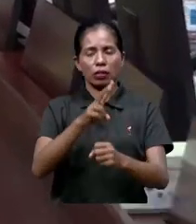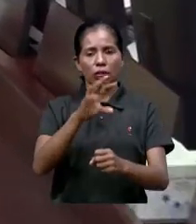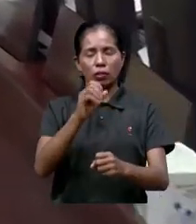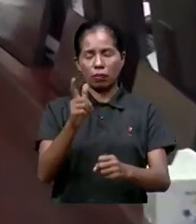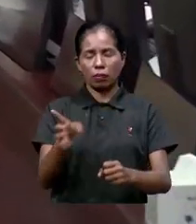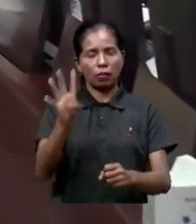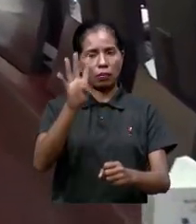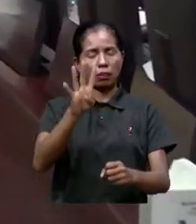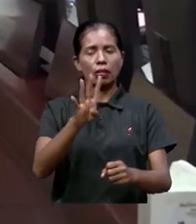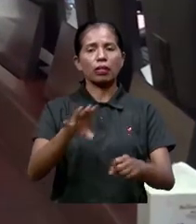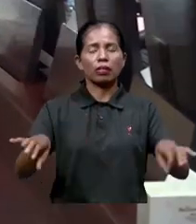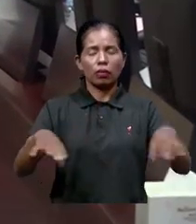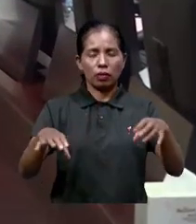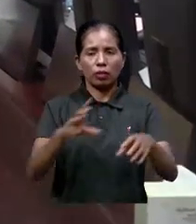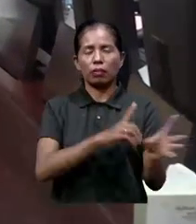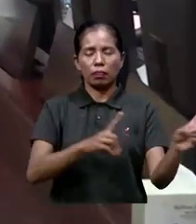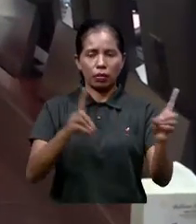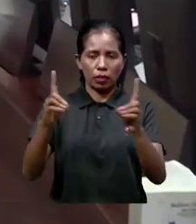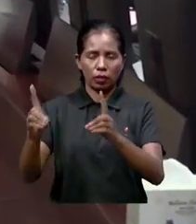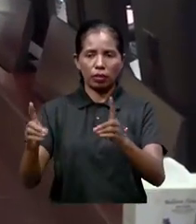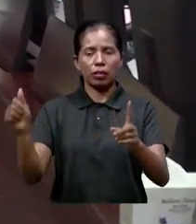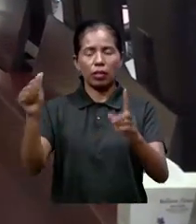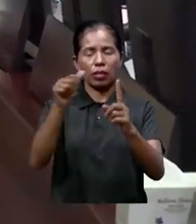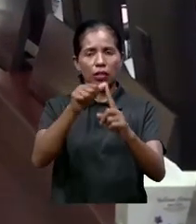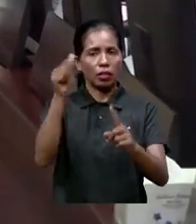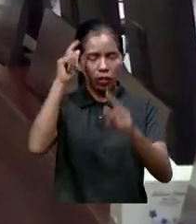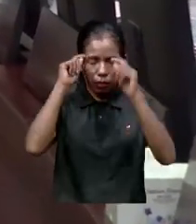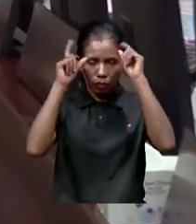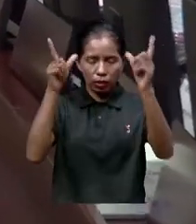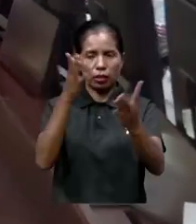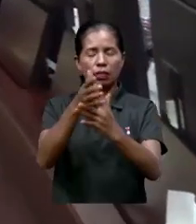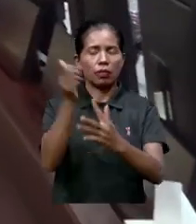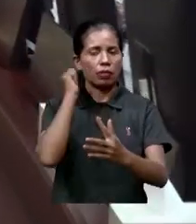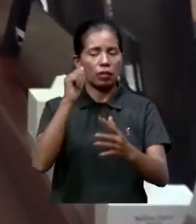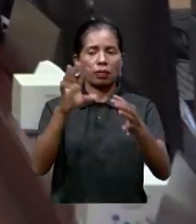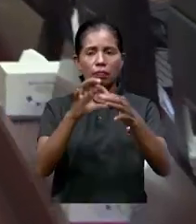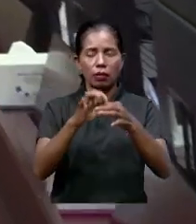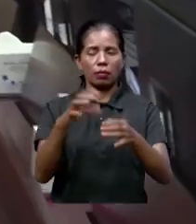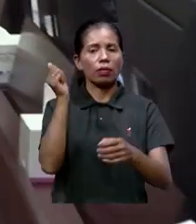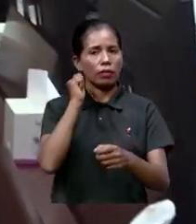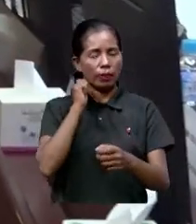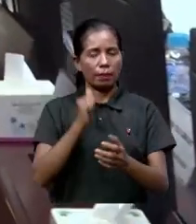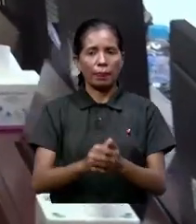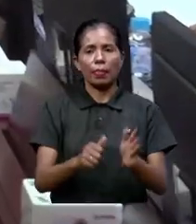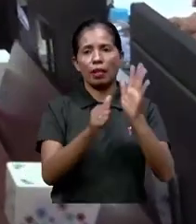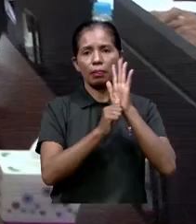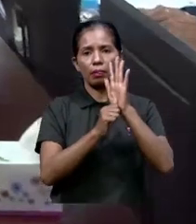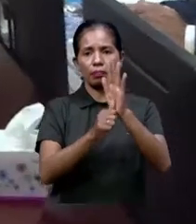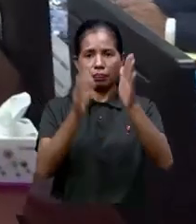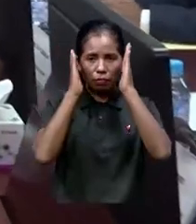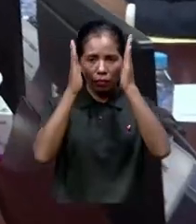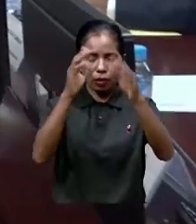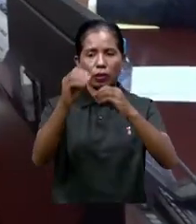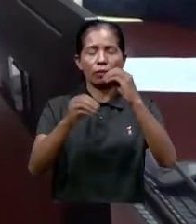ao progresso e a implementação roteiro para a adesão Timor-Leste, anexando membro pleno ASEAN Nian. Durante a apresentação, focou com